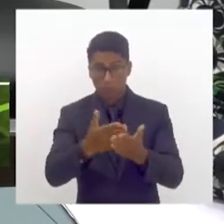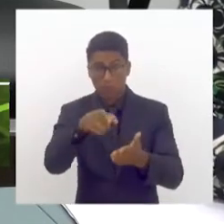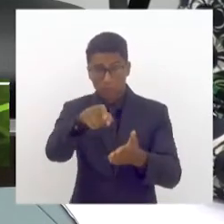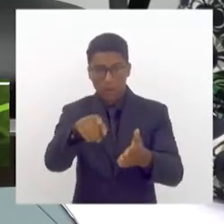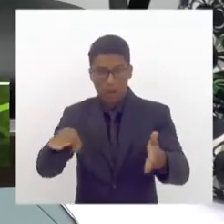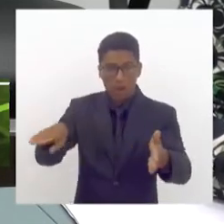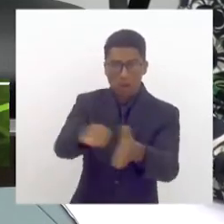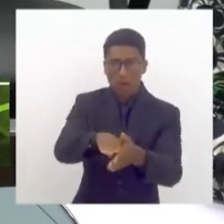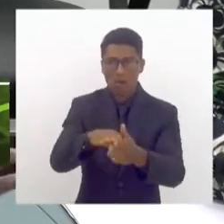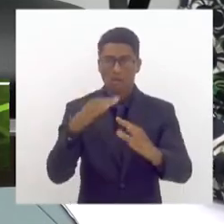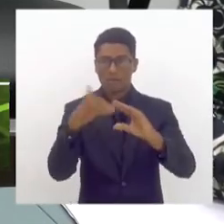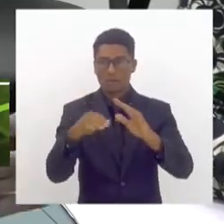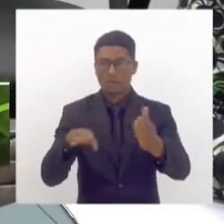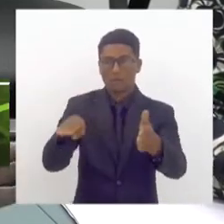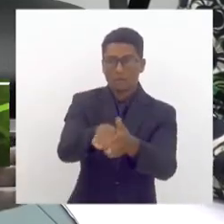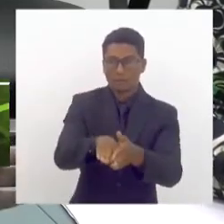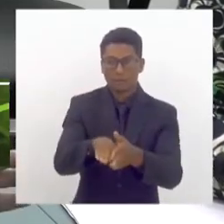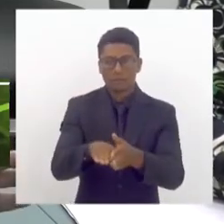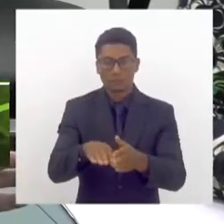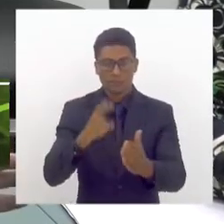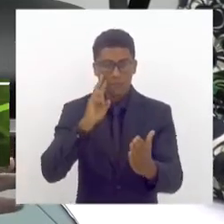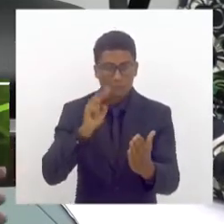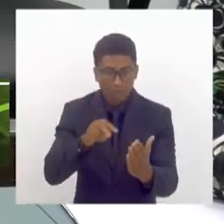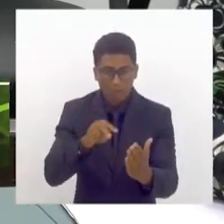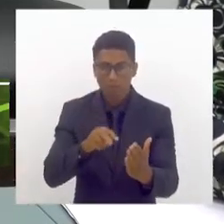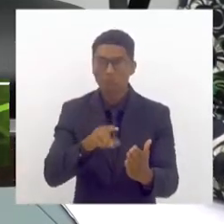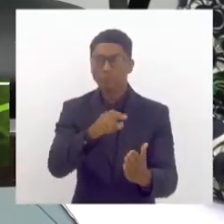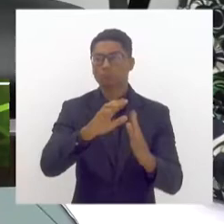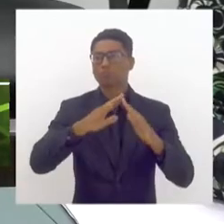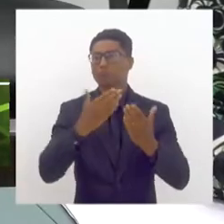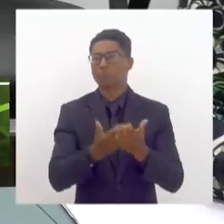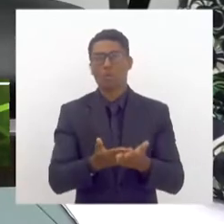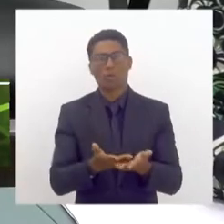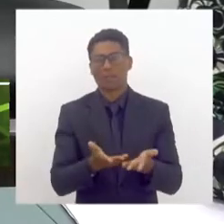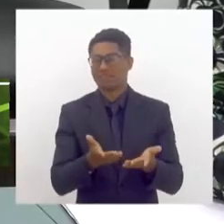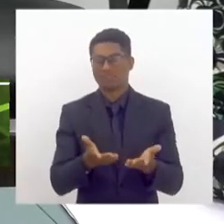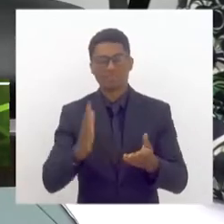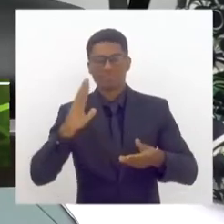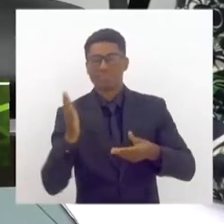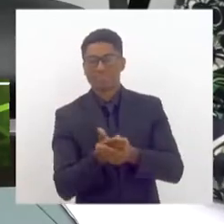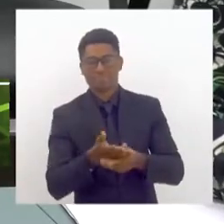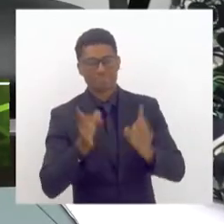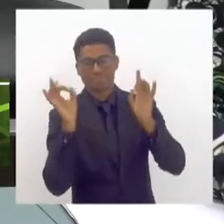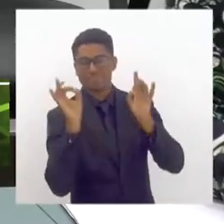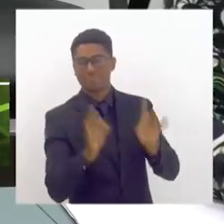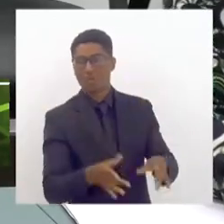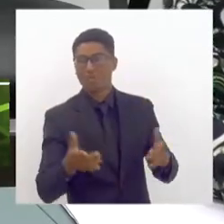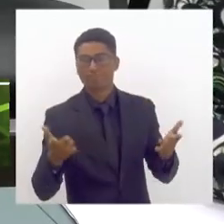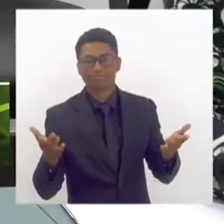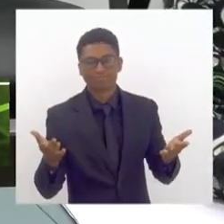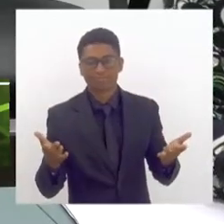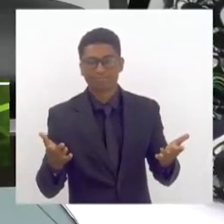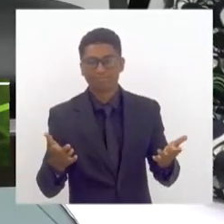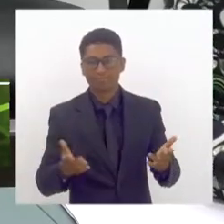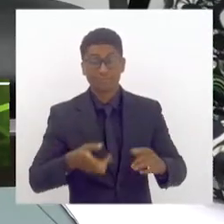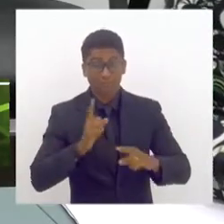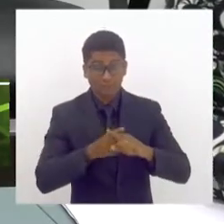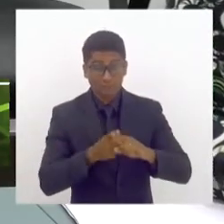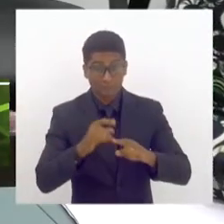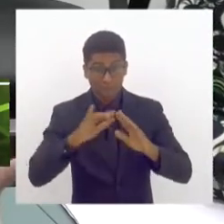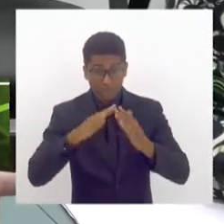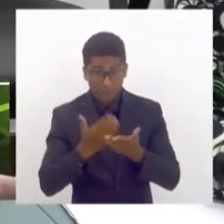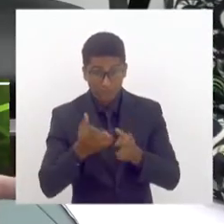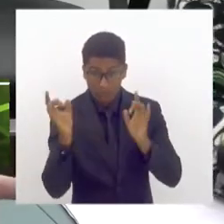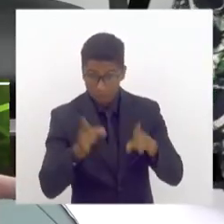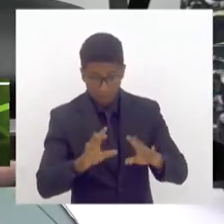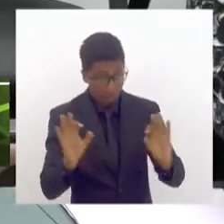que a escola sabe, e a escola simplesmente abandonou os processos, porque senão a gente teria um número de produção muito maior.